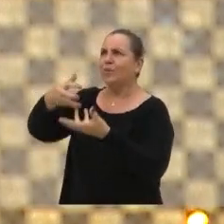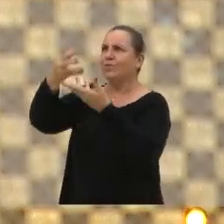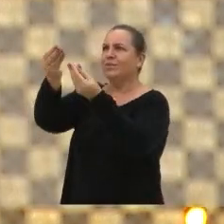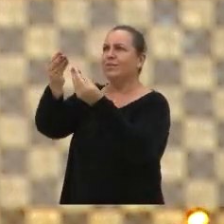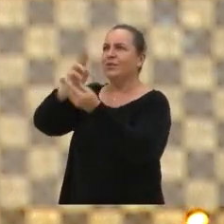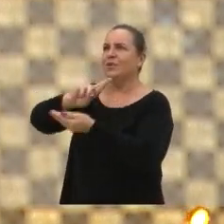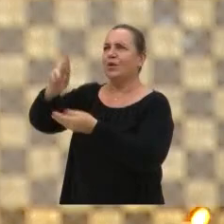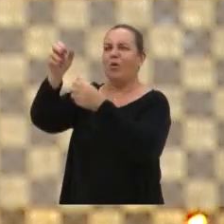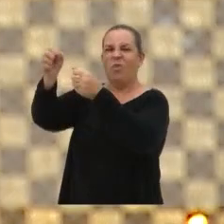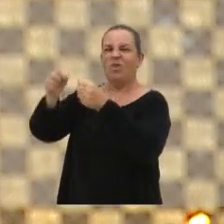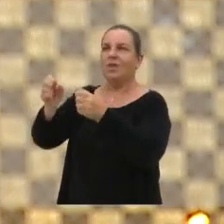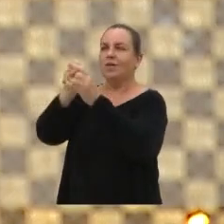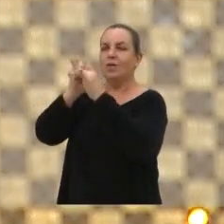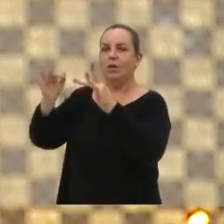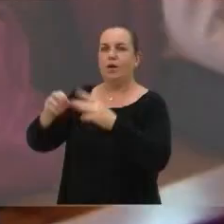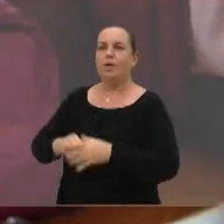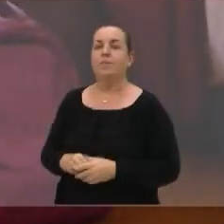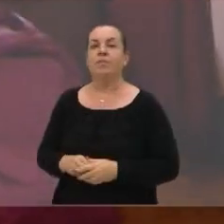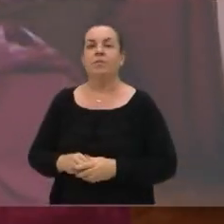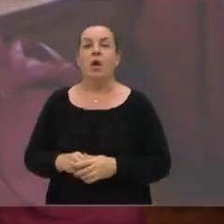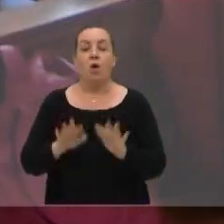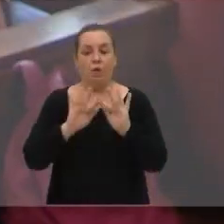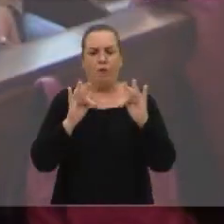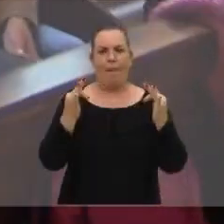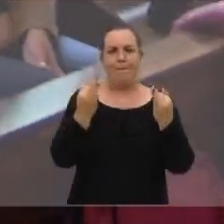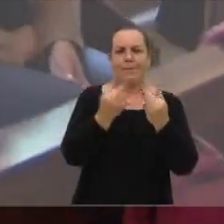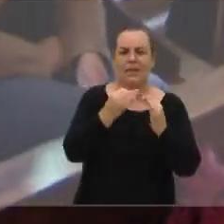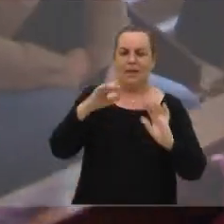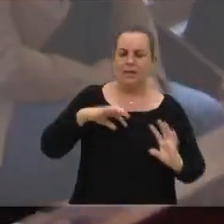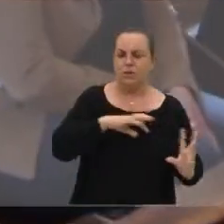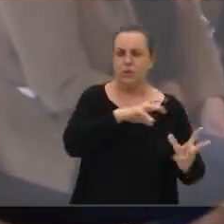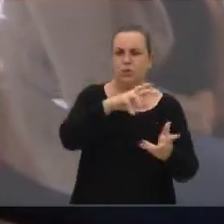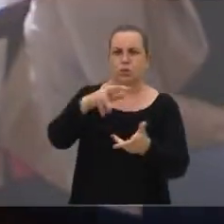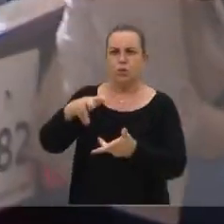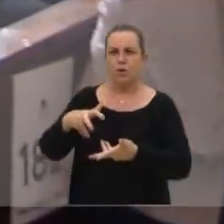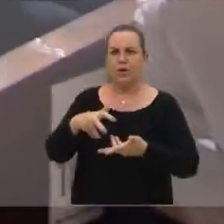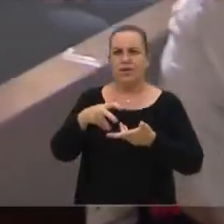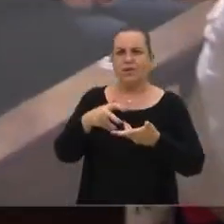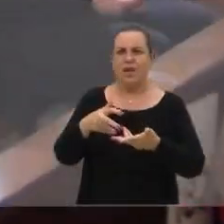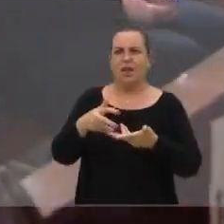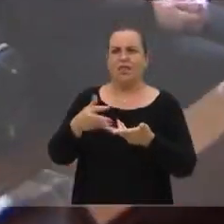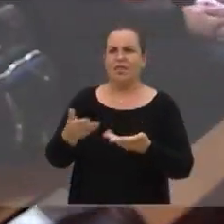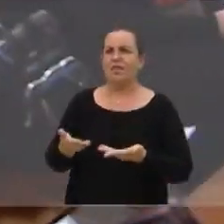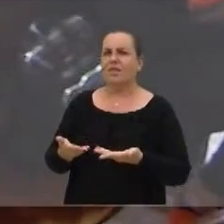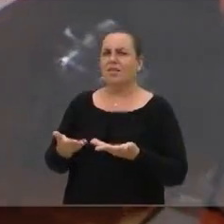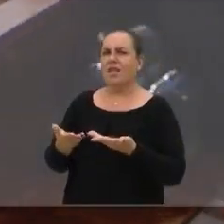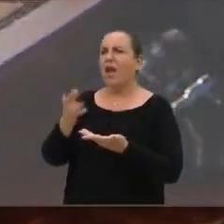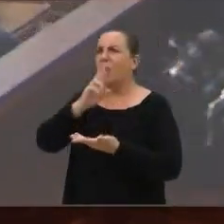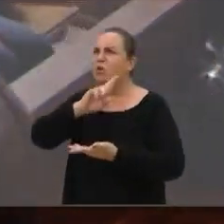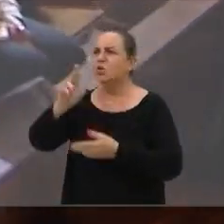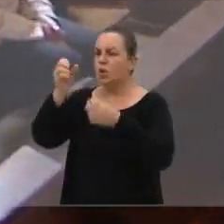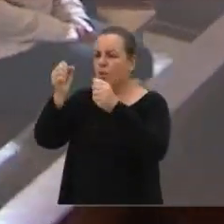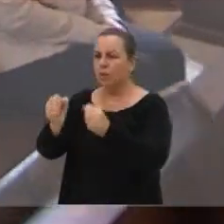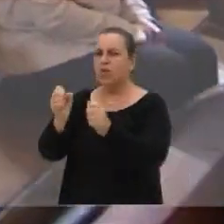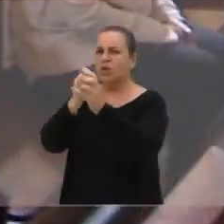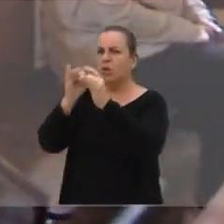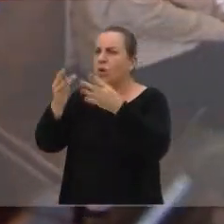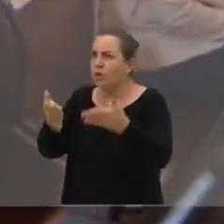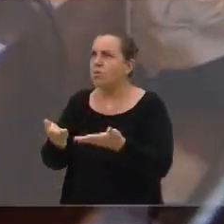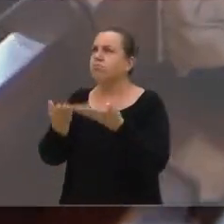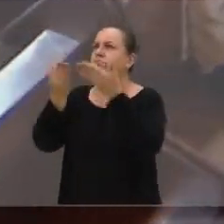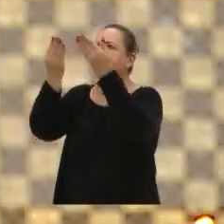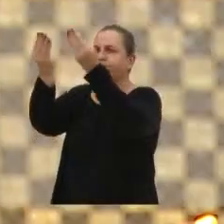poder e glória, todos. Ó família das nações, dai ao Senhor poder